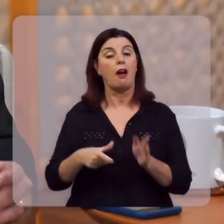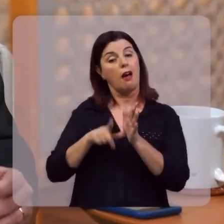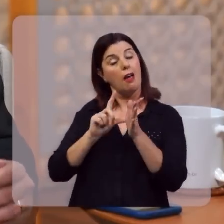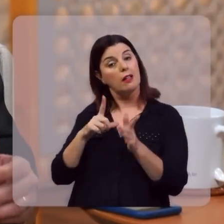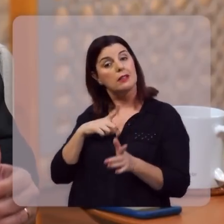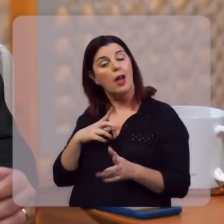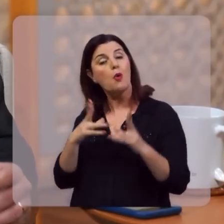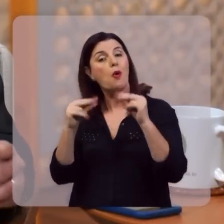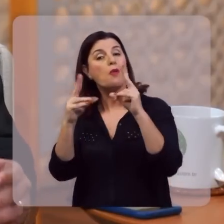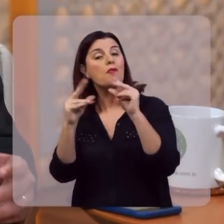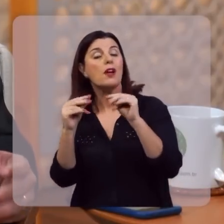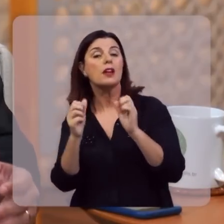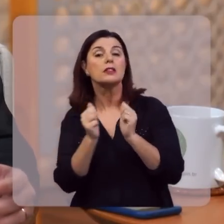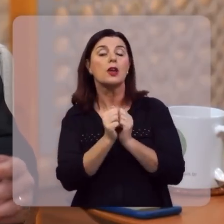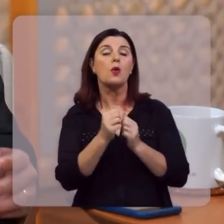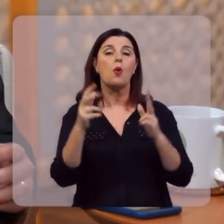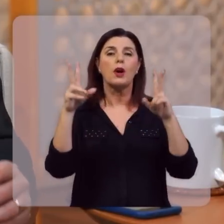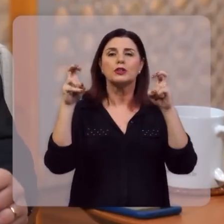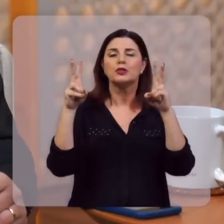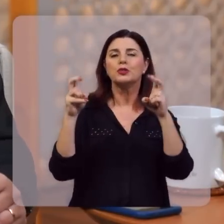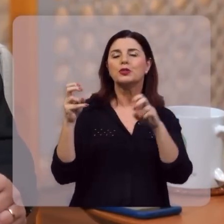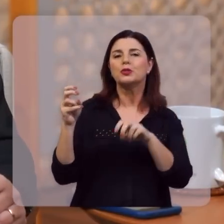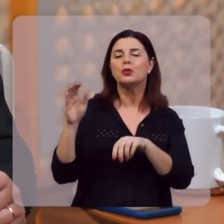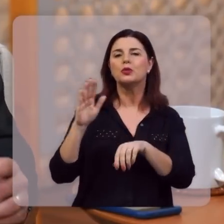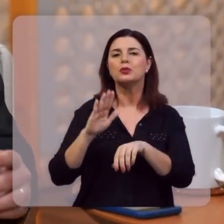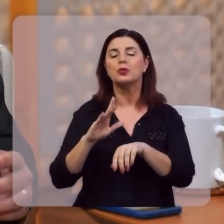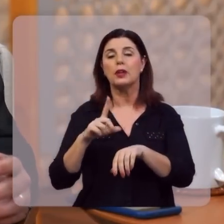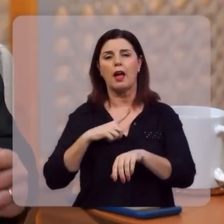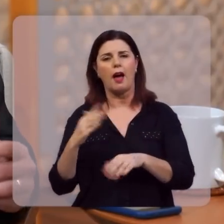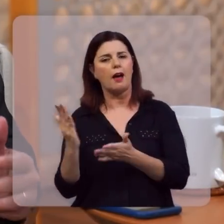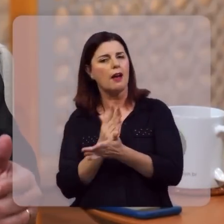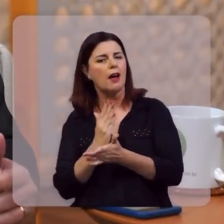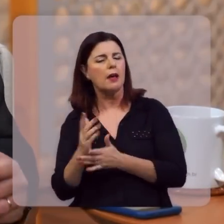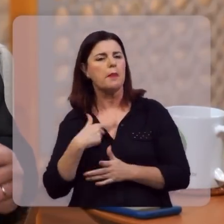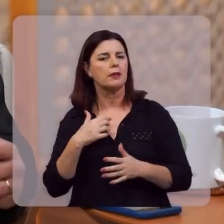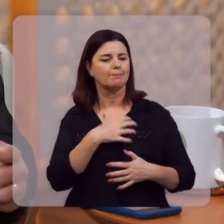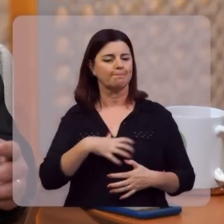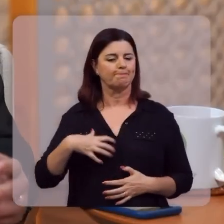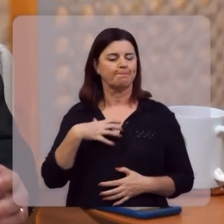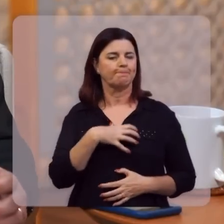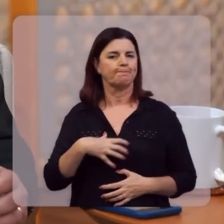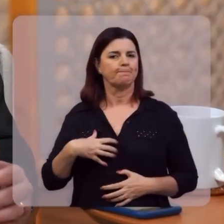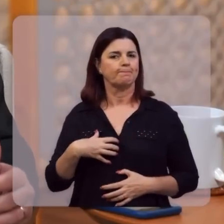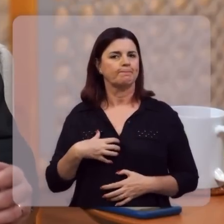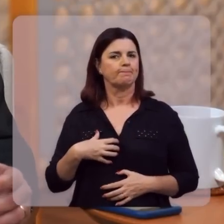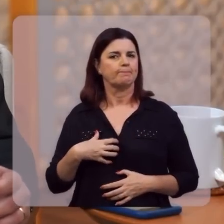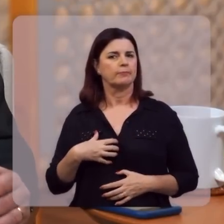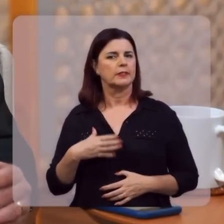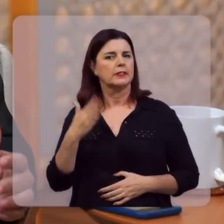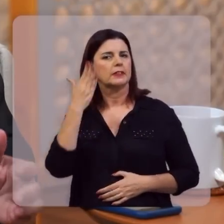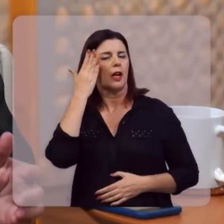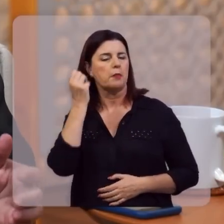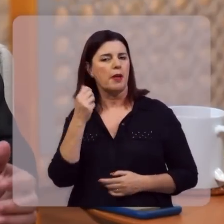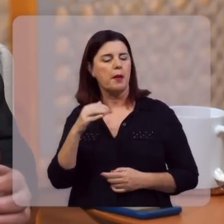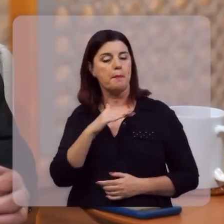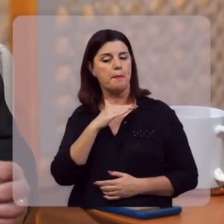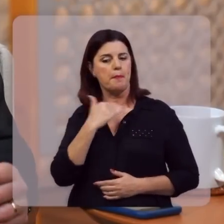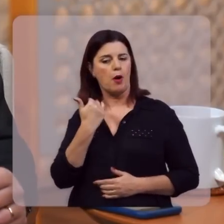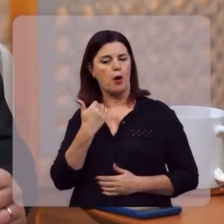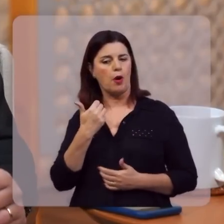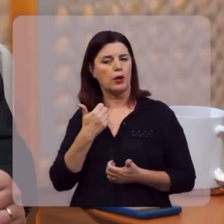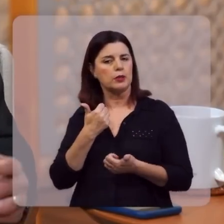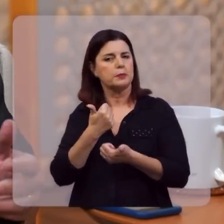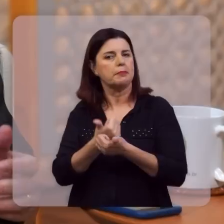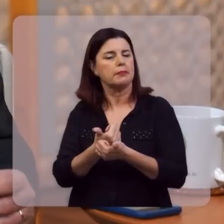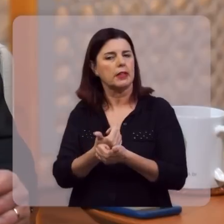nós vamos conversar sobre esse assunto que muitas vezes nos apavora e nos preocupa, sabermos que a morte é